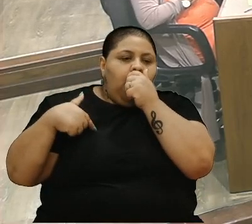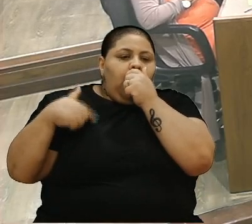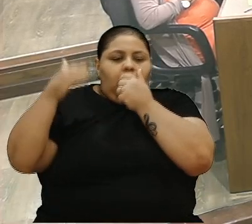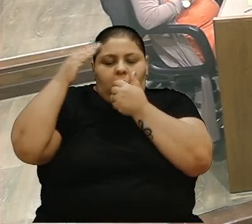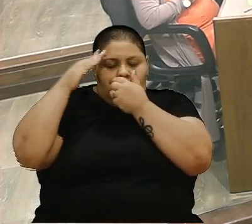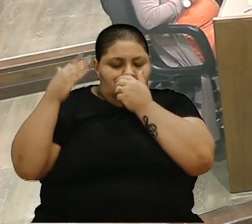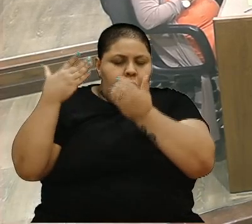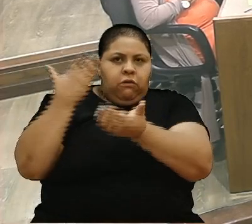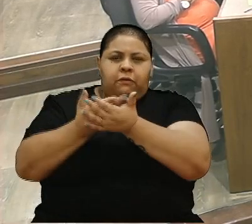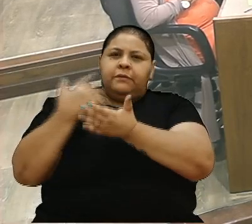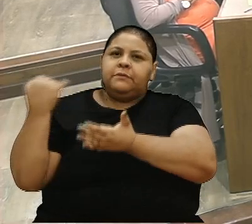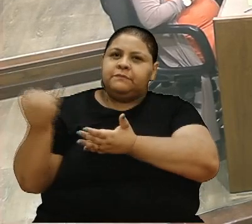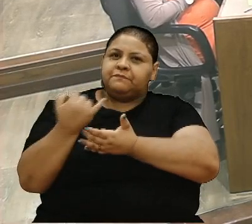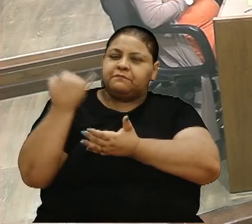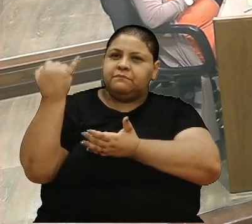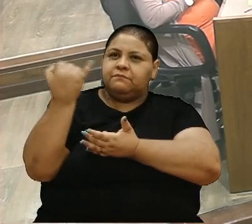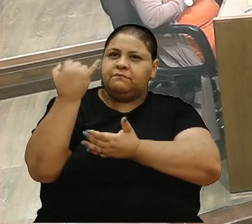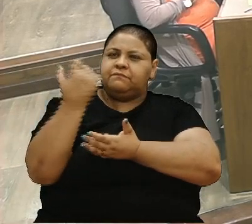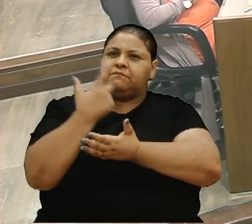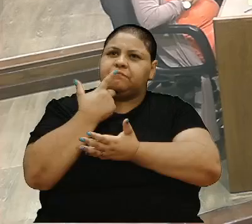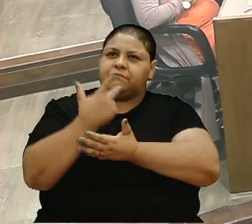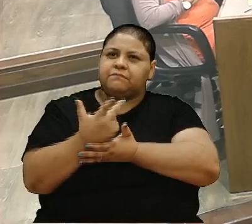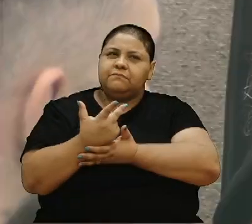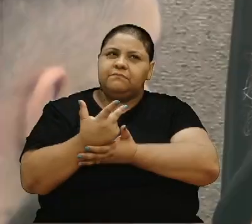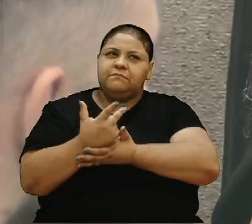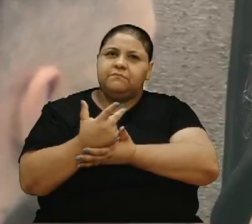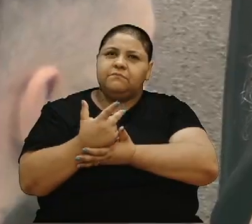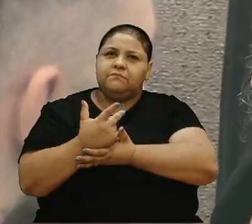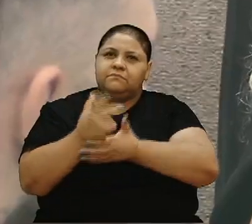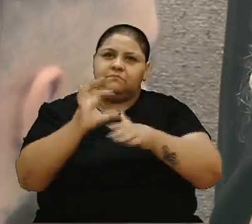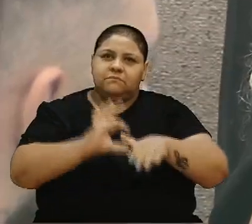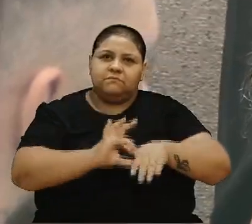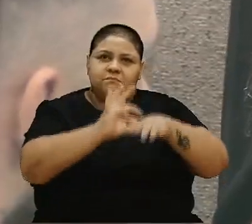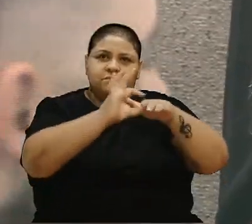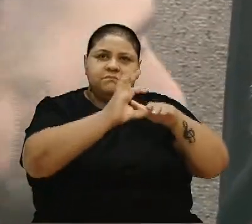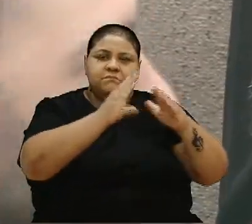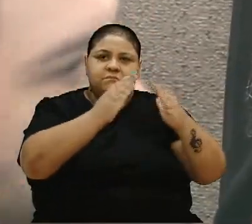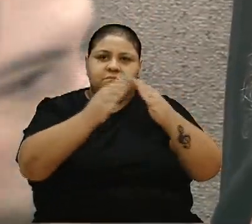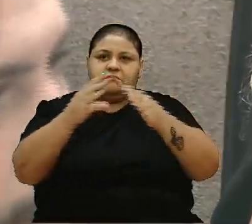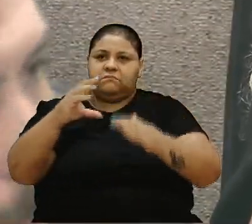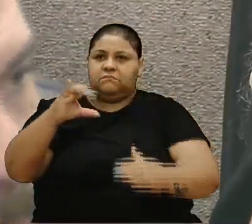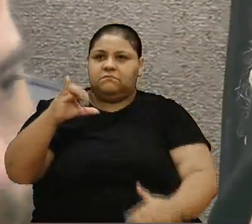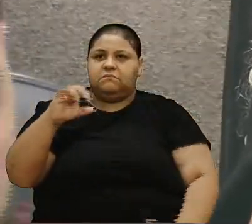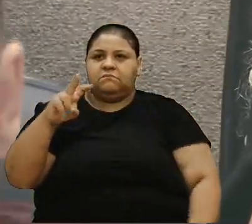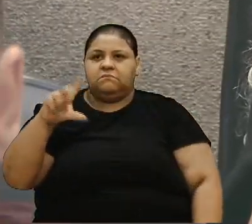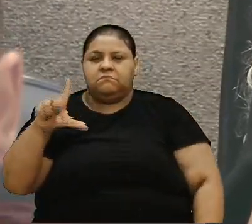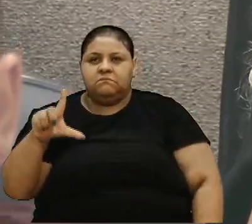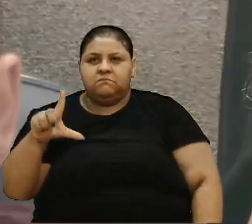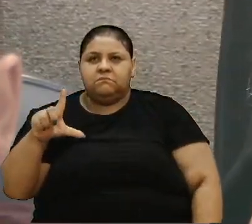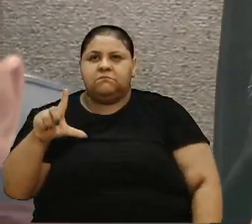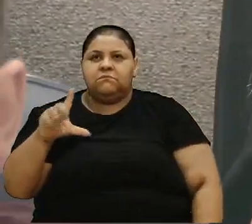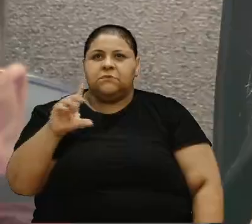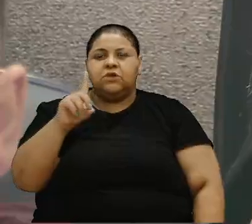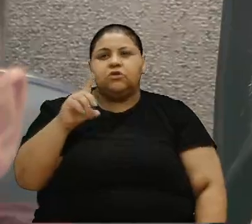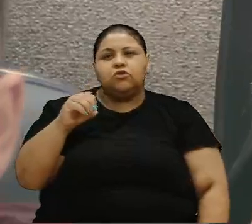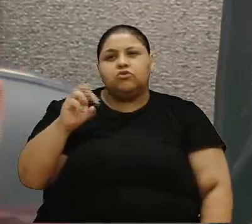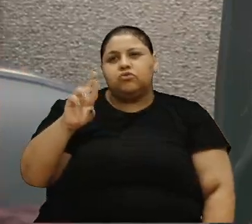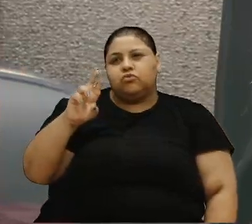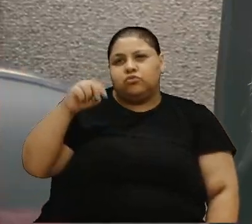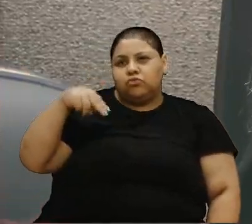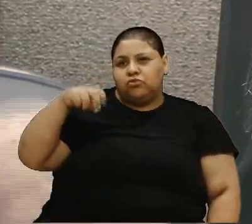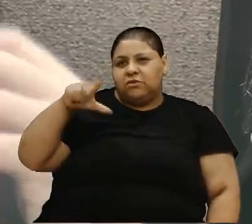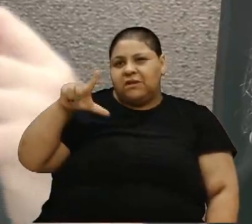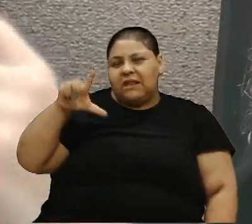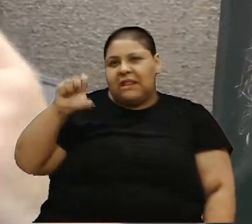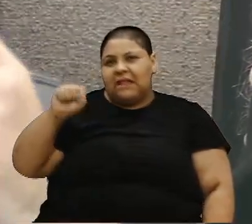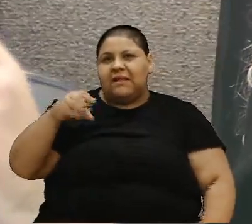extrema importância. Até falei com o chefe da Casa Civil, o Dornelles, quando ele esteve no gabinete. A questão da